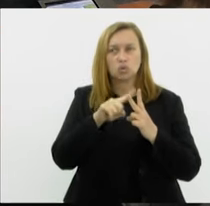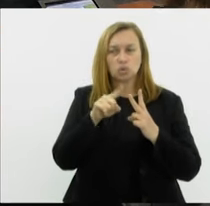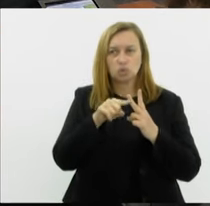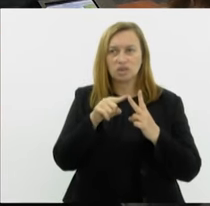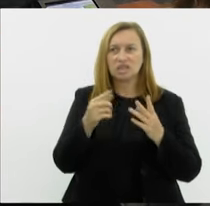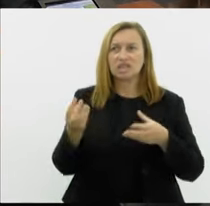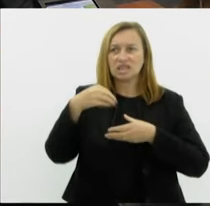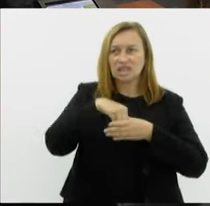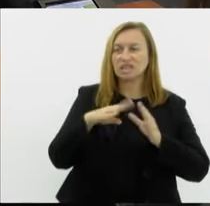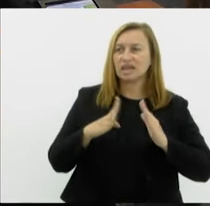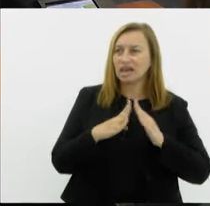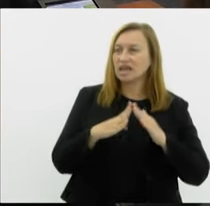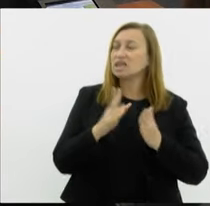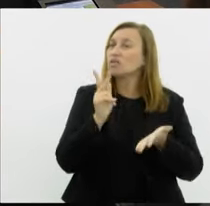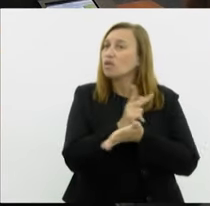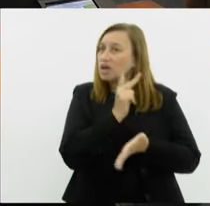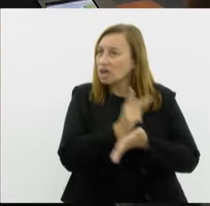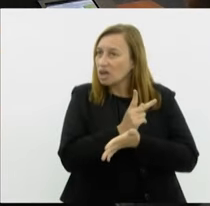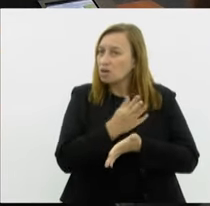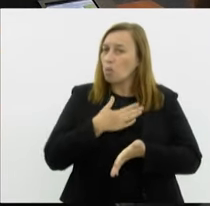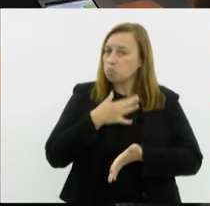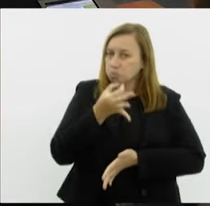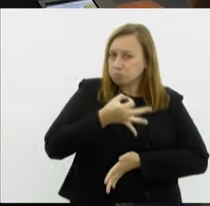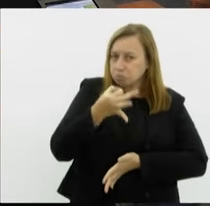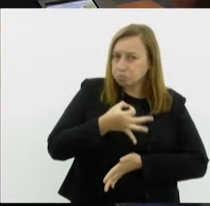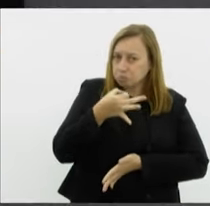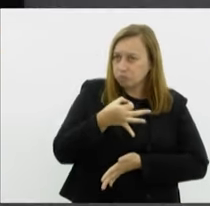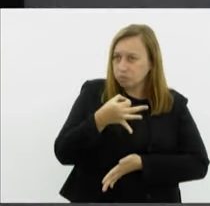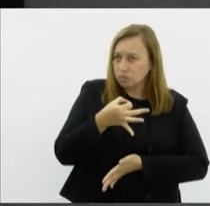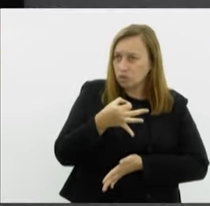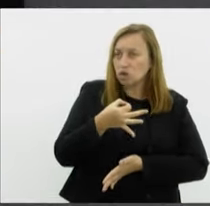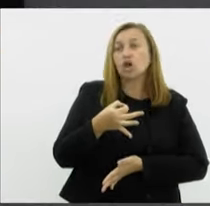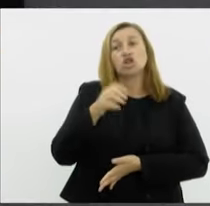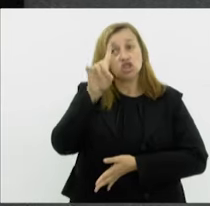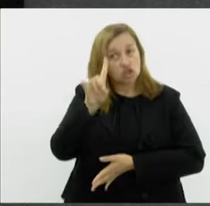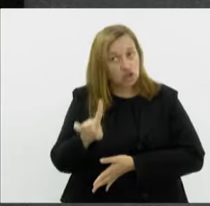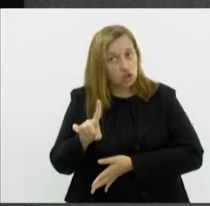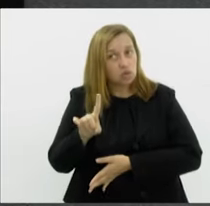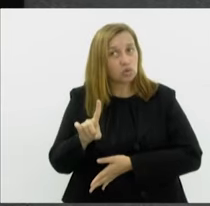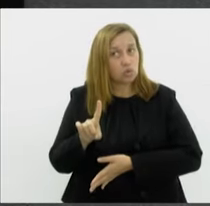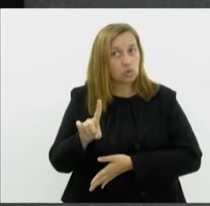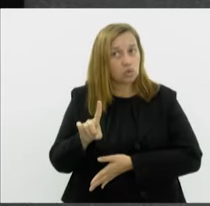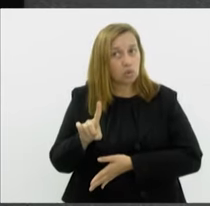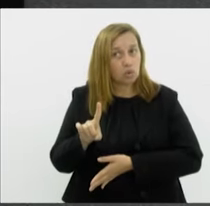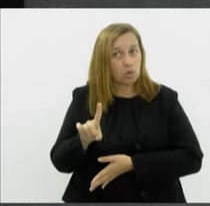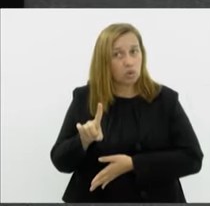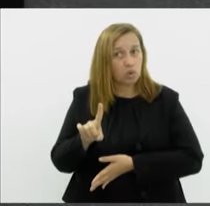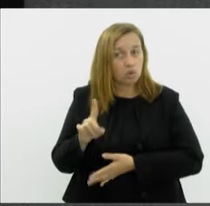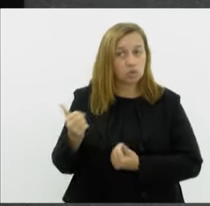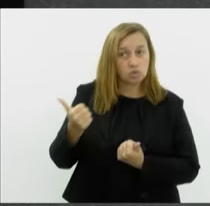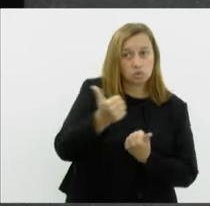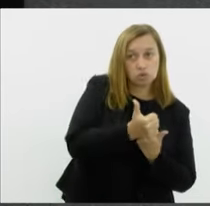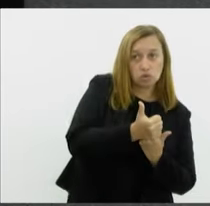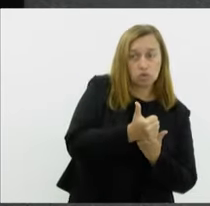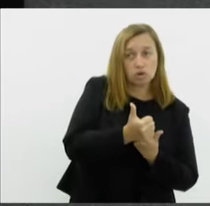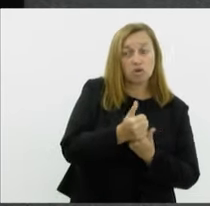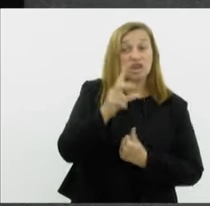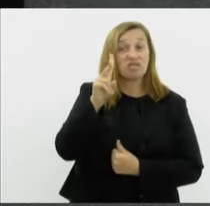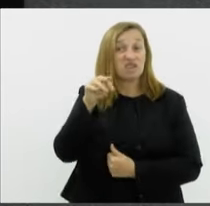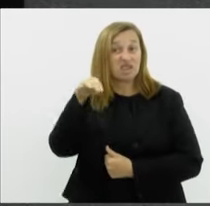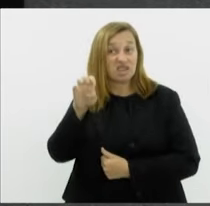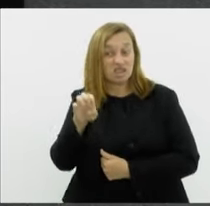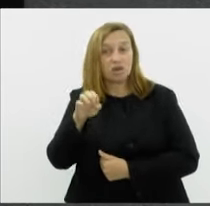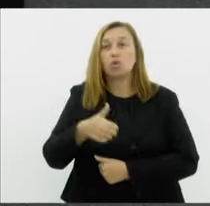erro cometido, na minha opinião, pelo diretor que antecedeu o atual, o Victor. O